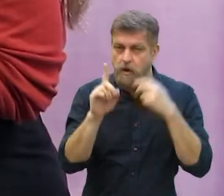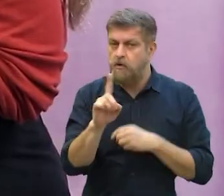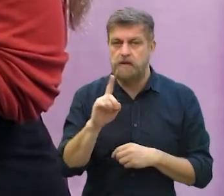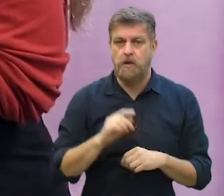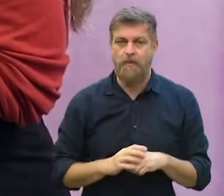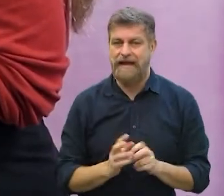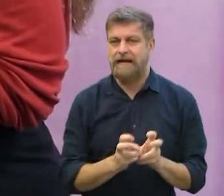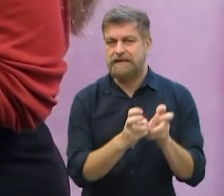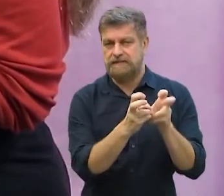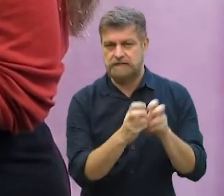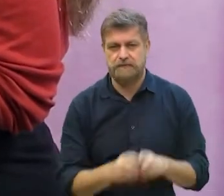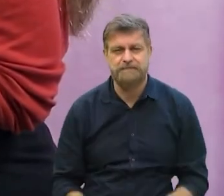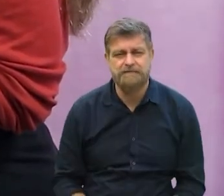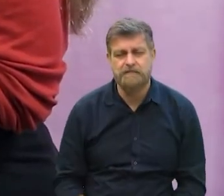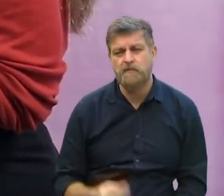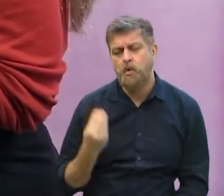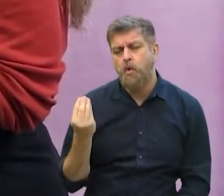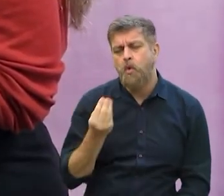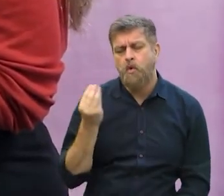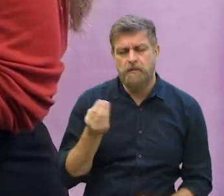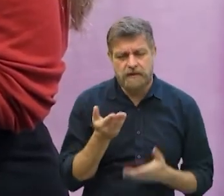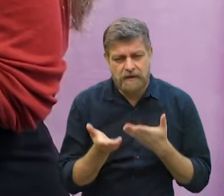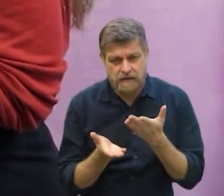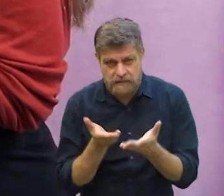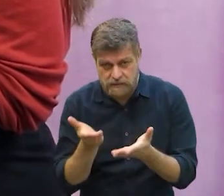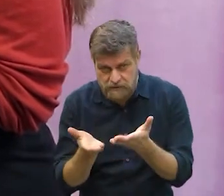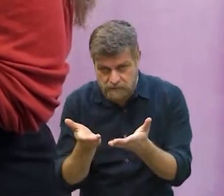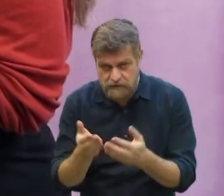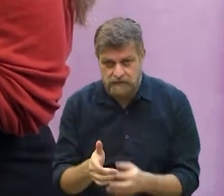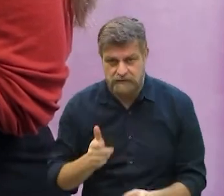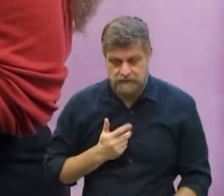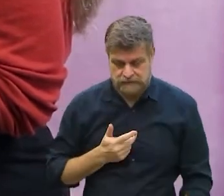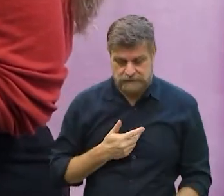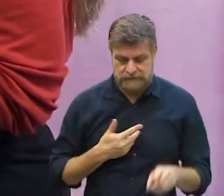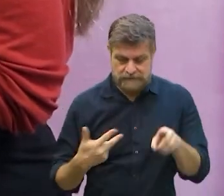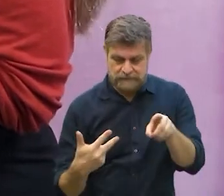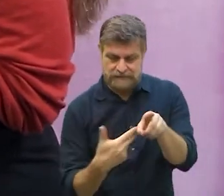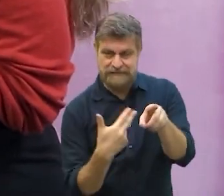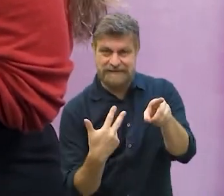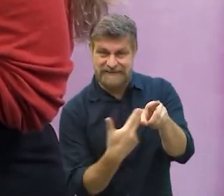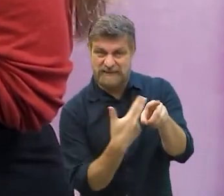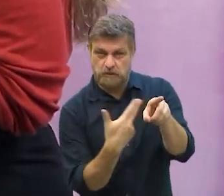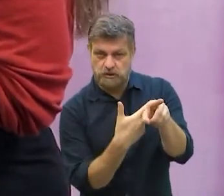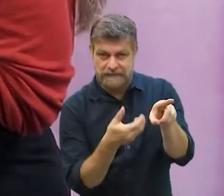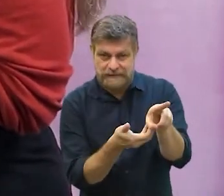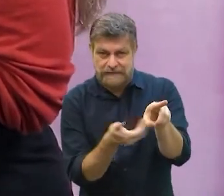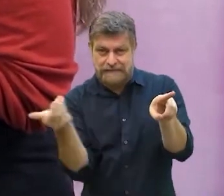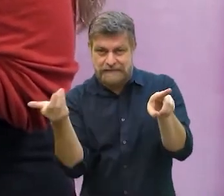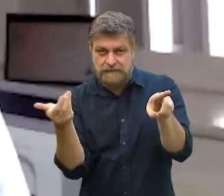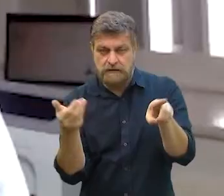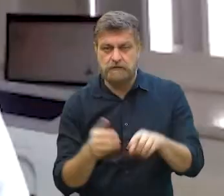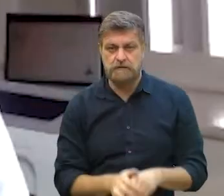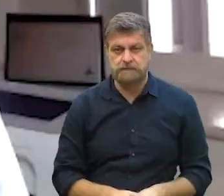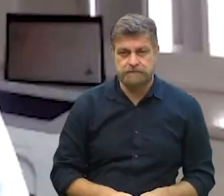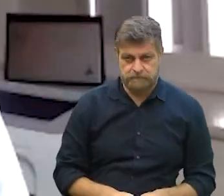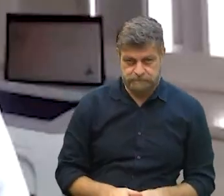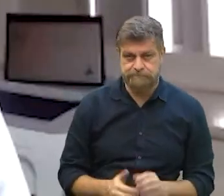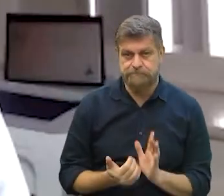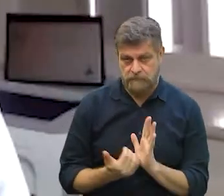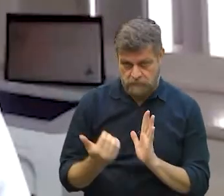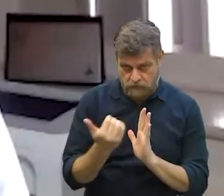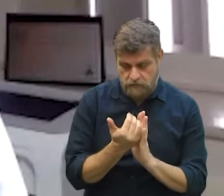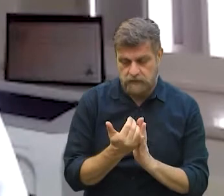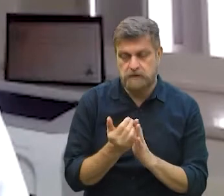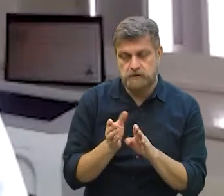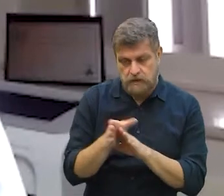próstata. Dr. Wagner, como que é o tratamento? Cirurgias são sempre indicadas ou tem caso que não? A maior parte das vezes